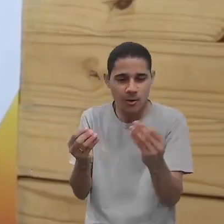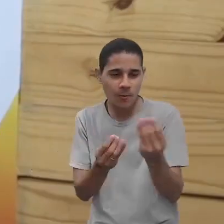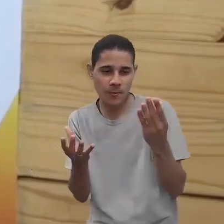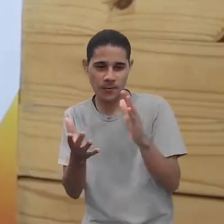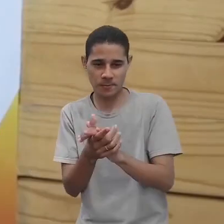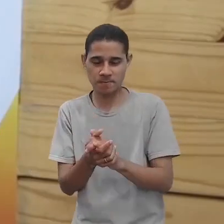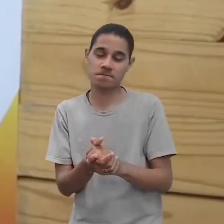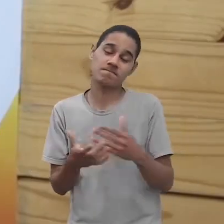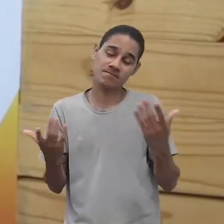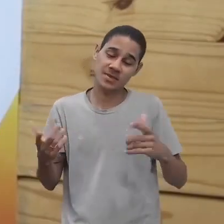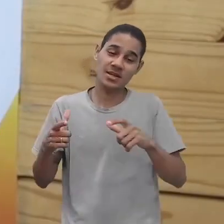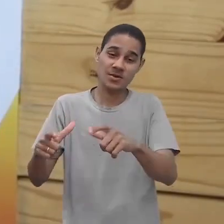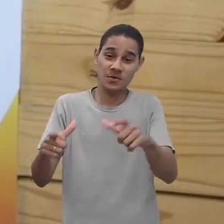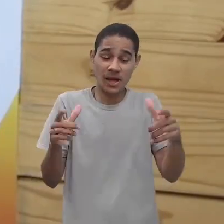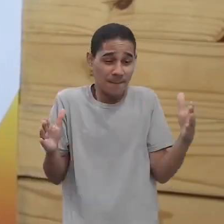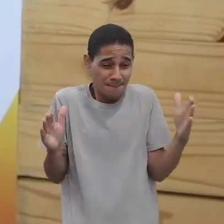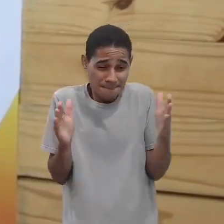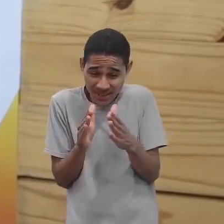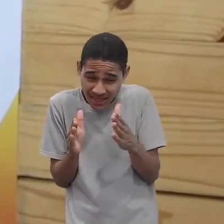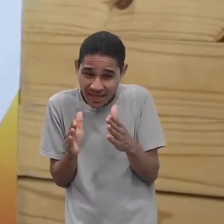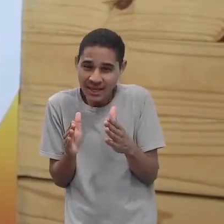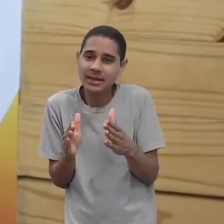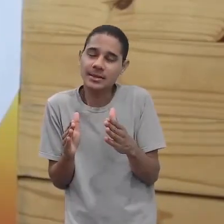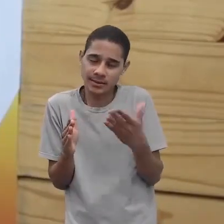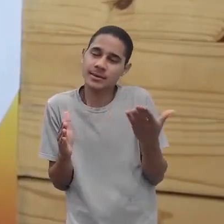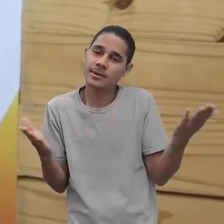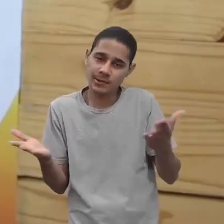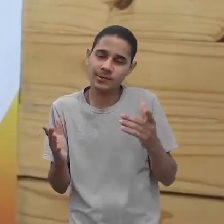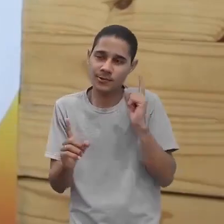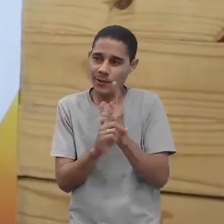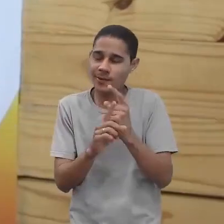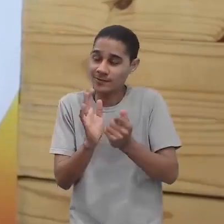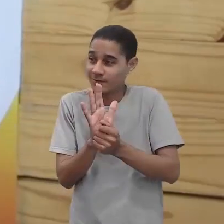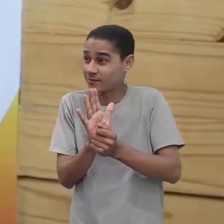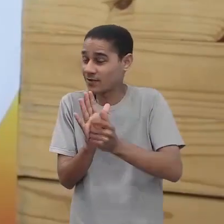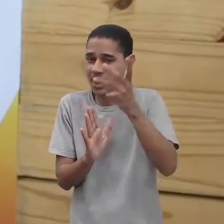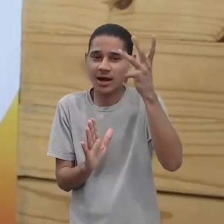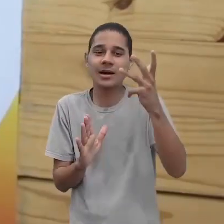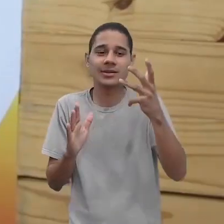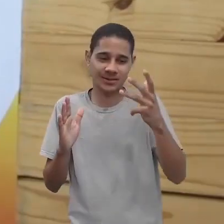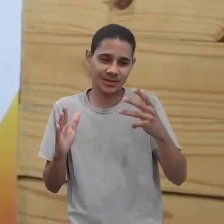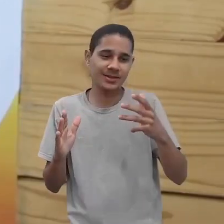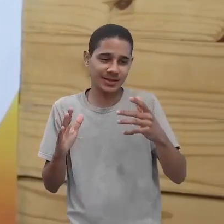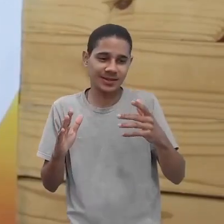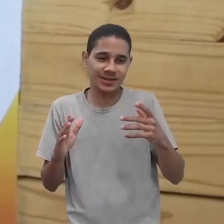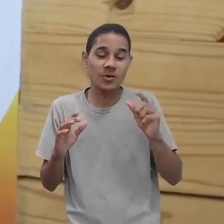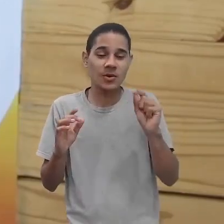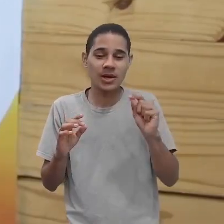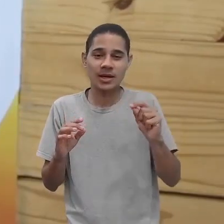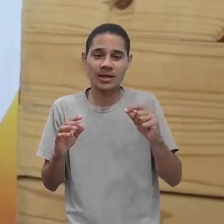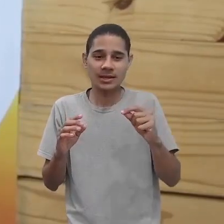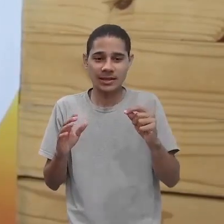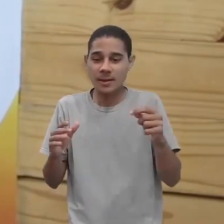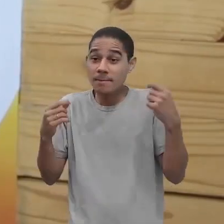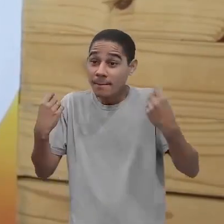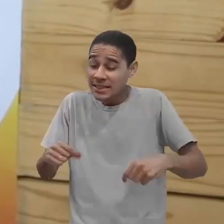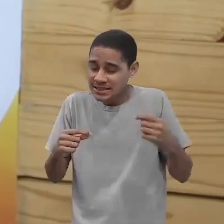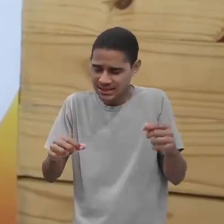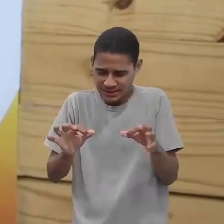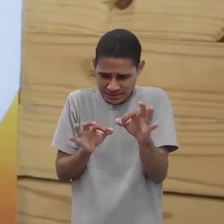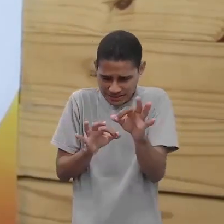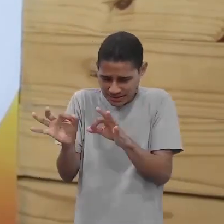hoje que são muito pequenos, que é o que a gente se depara muito dentro dessa questão imobiliária, tudo tem que ser